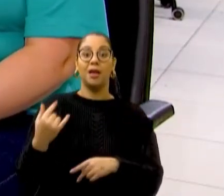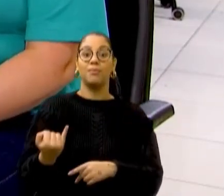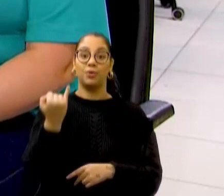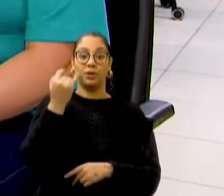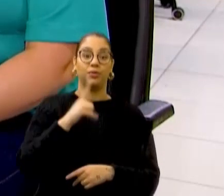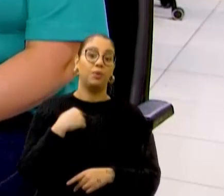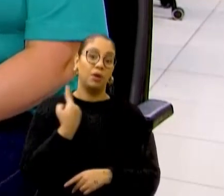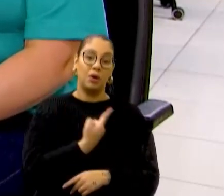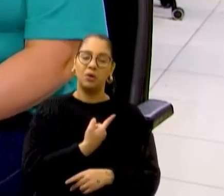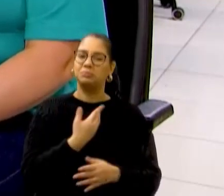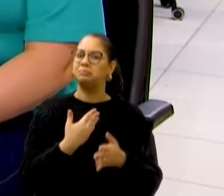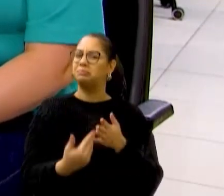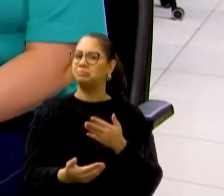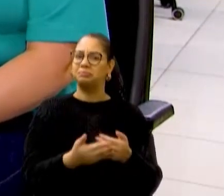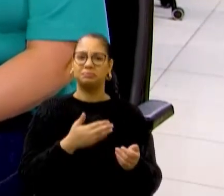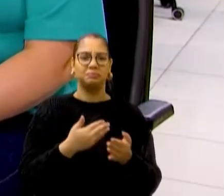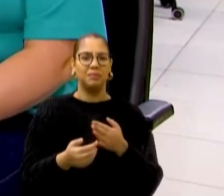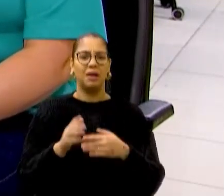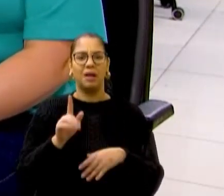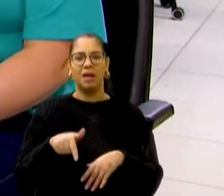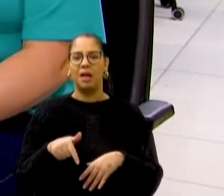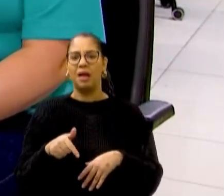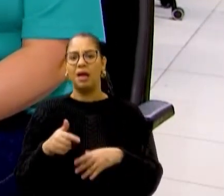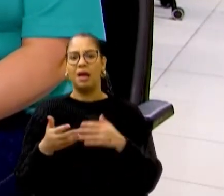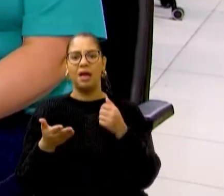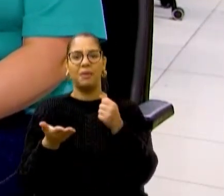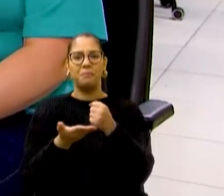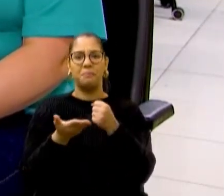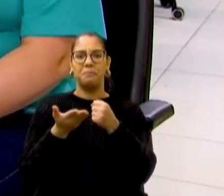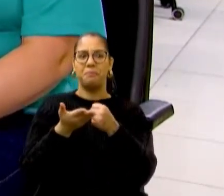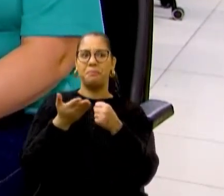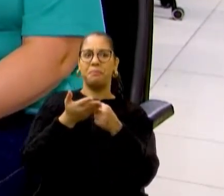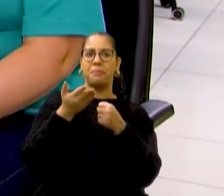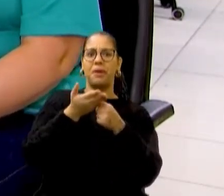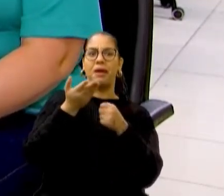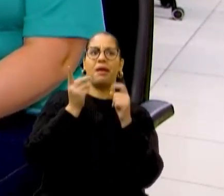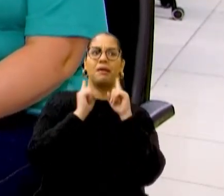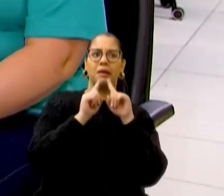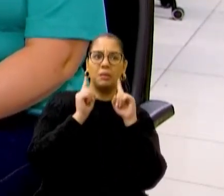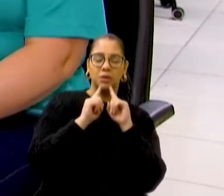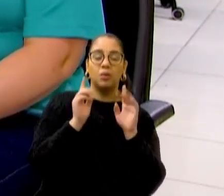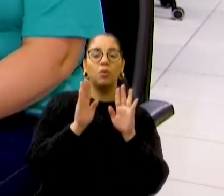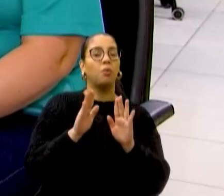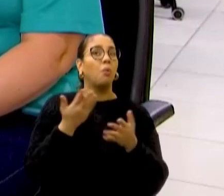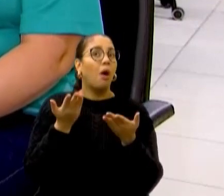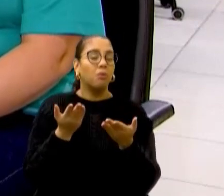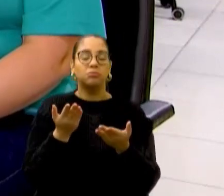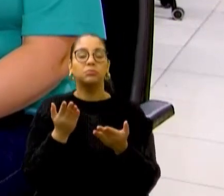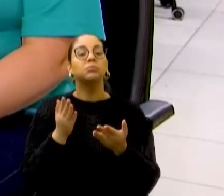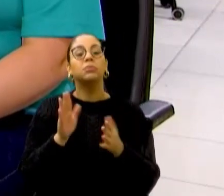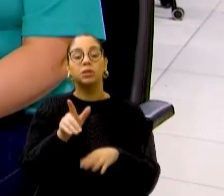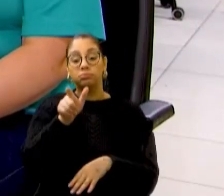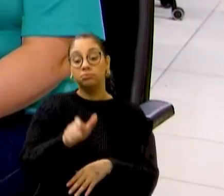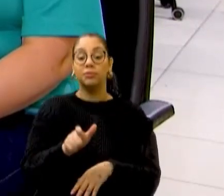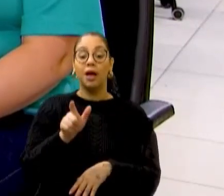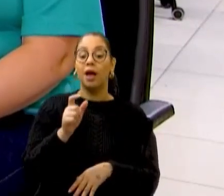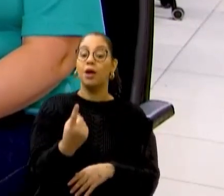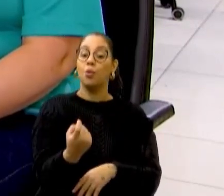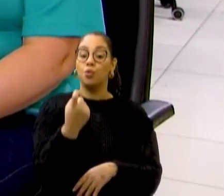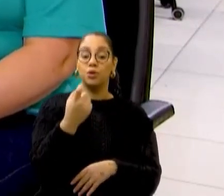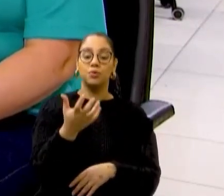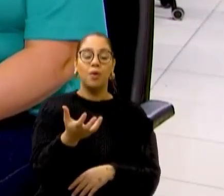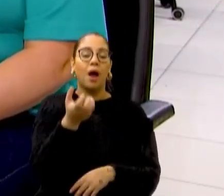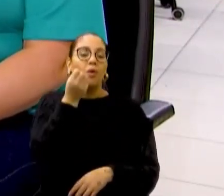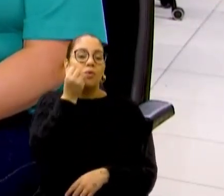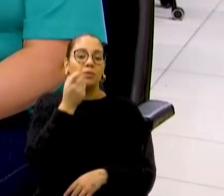dele é importante para a gente Independentes se é de médio ou alto grau da reclamação Mas ele tem que se sentir importante